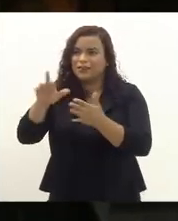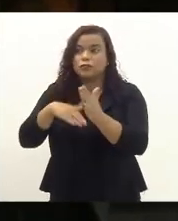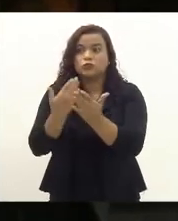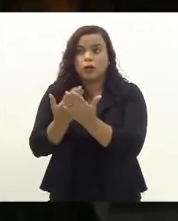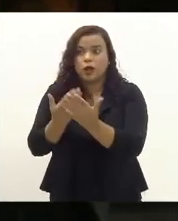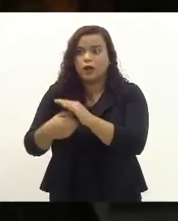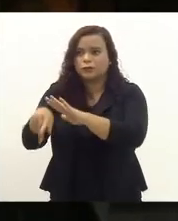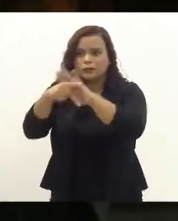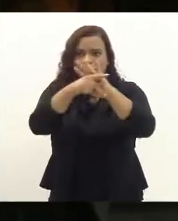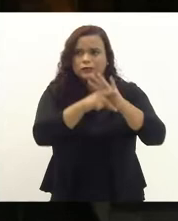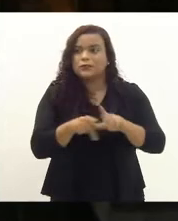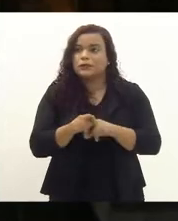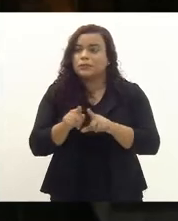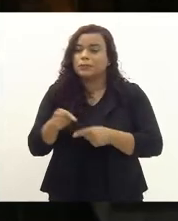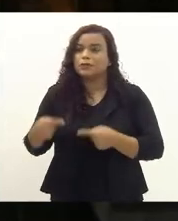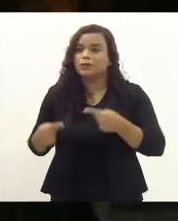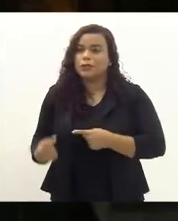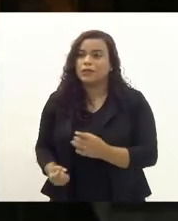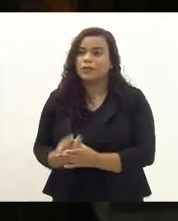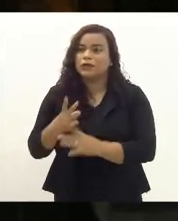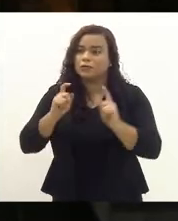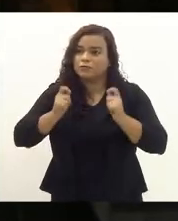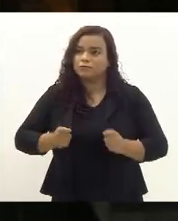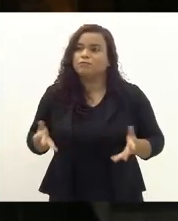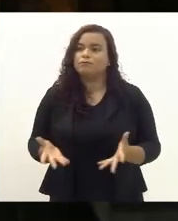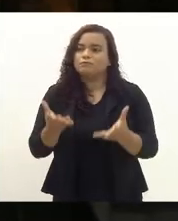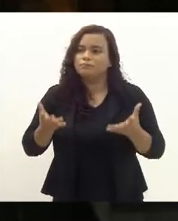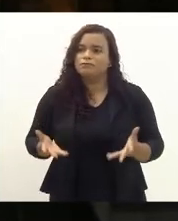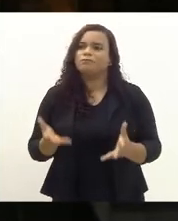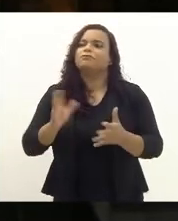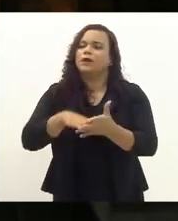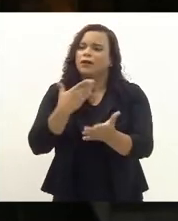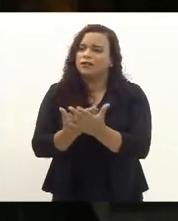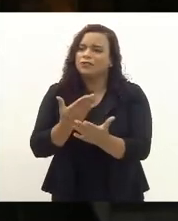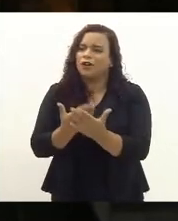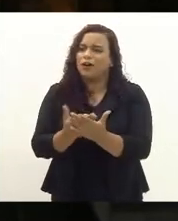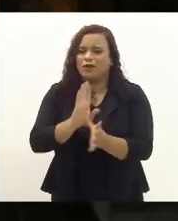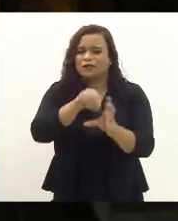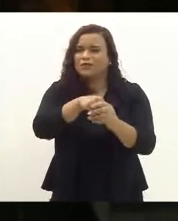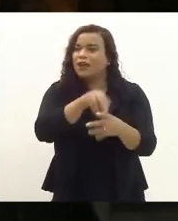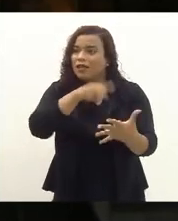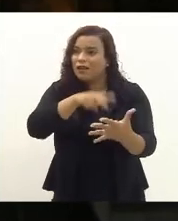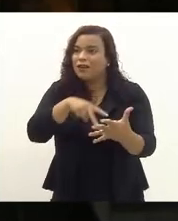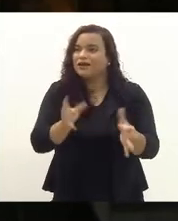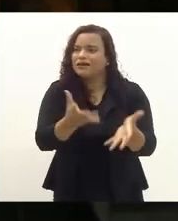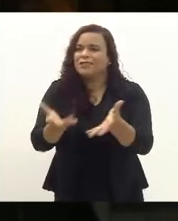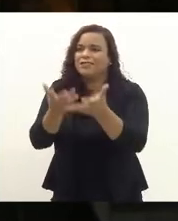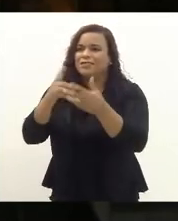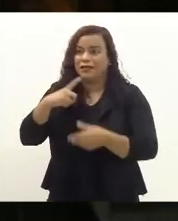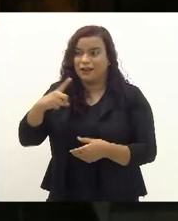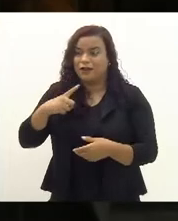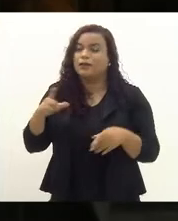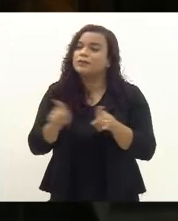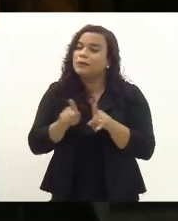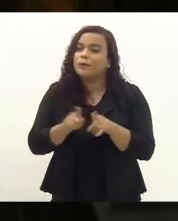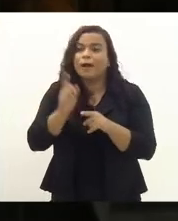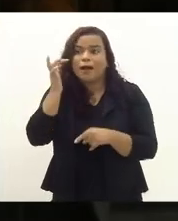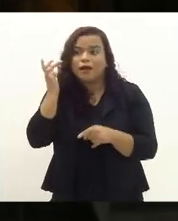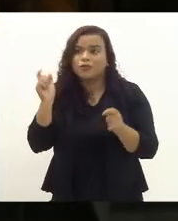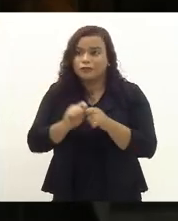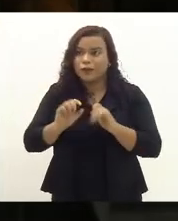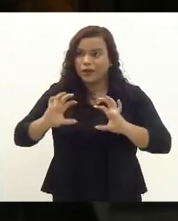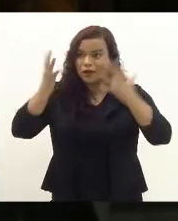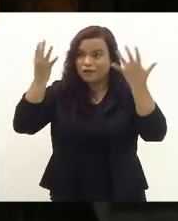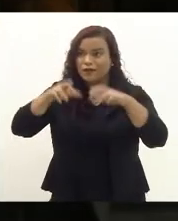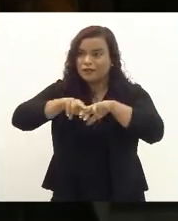para que a gente tem uma política permanente de estímulo à leitura nas nossas escolas e acho que a realização